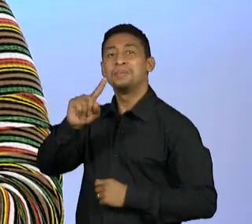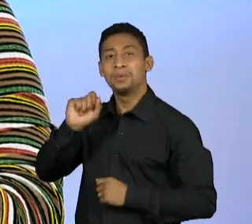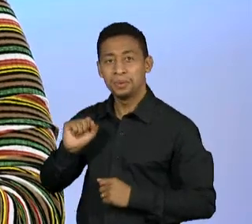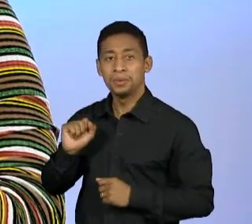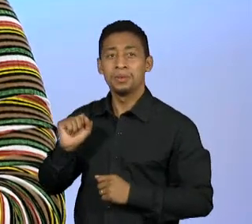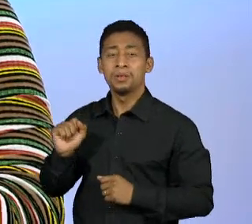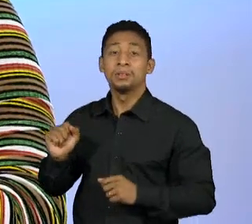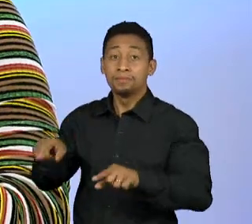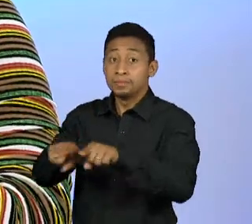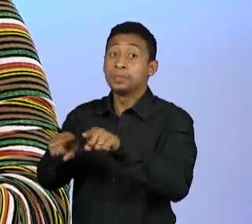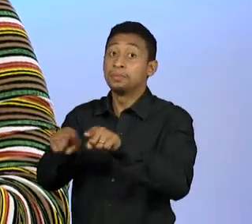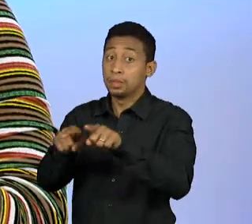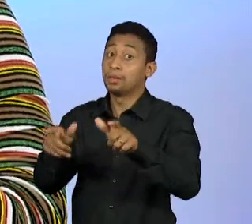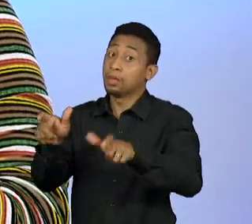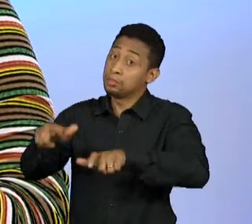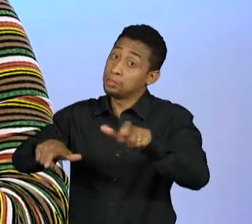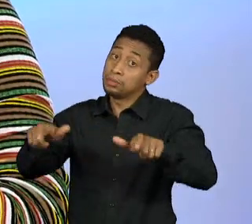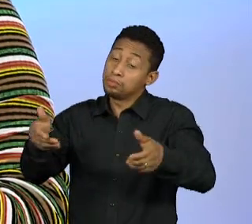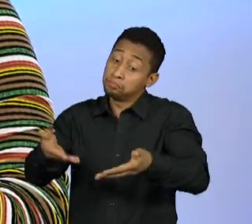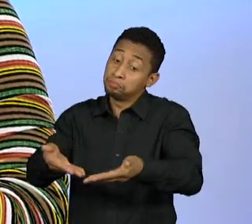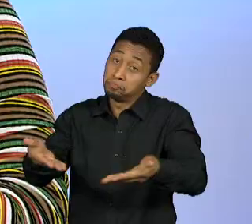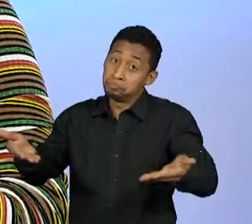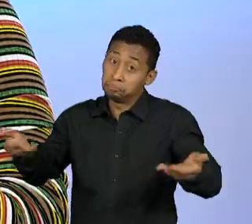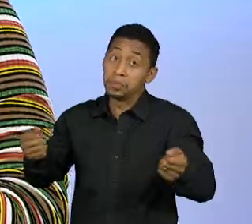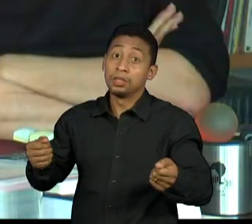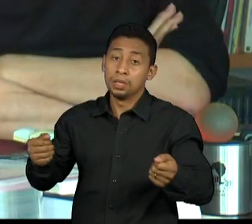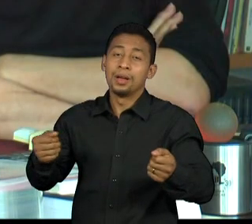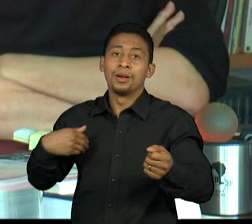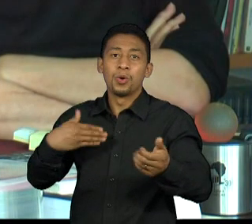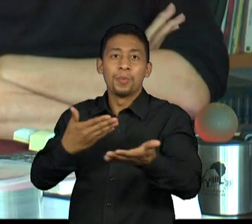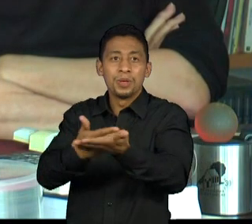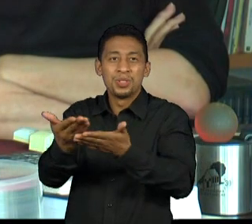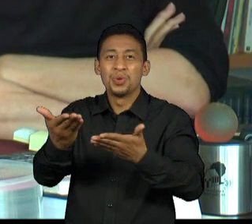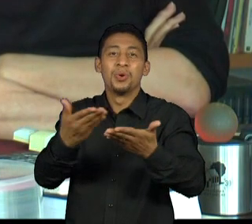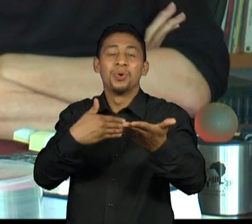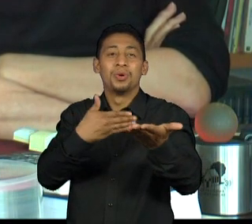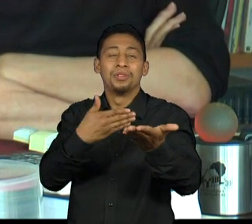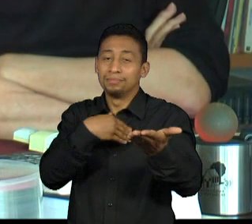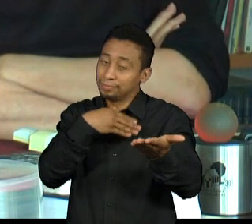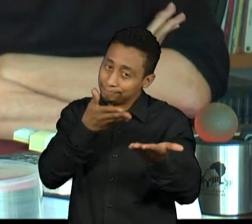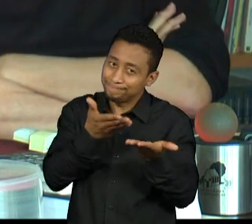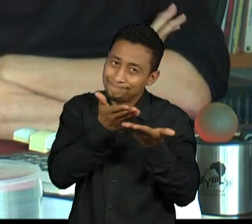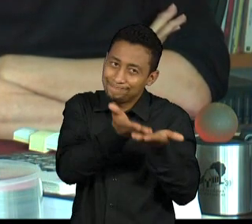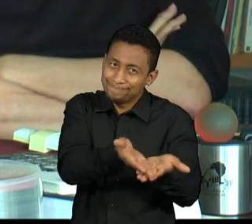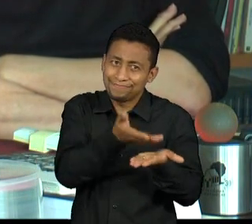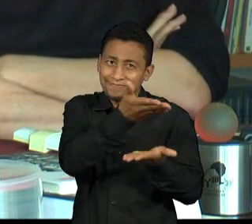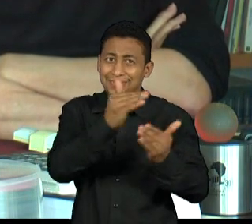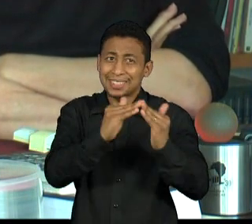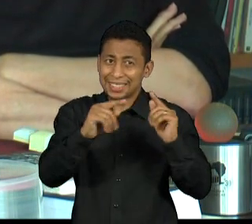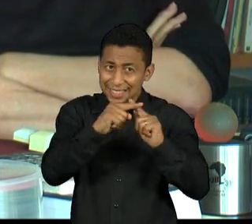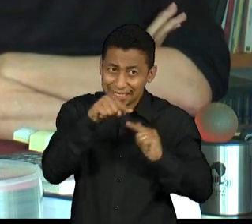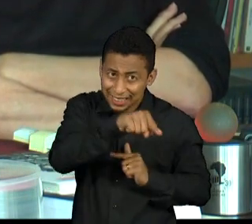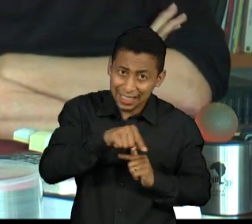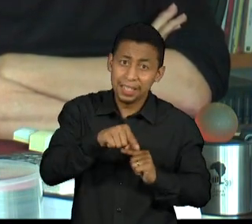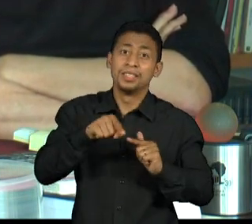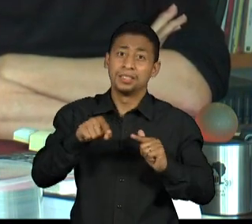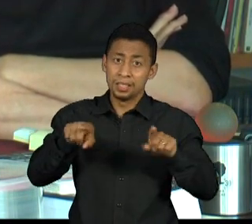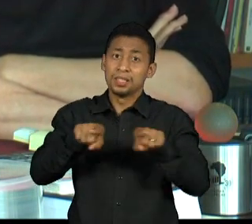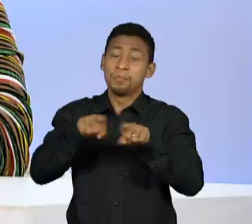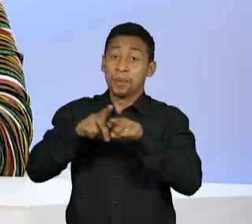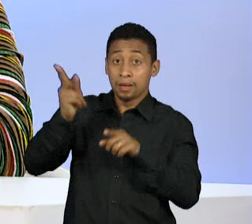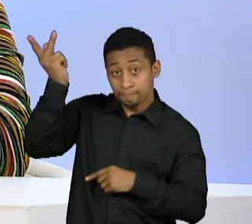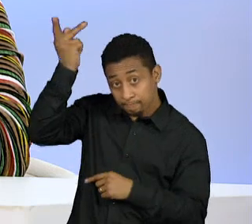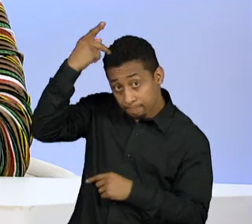pessoas que acabaram adentrando, né, as igrejas neopentecostais, né, enfim. Vocês não acham que isso